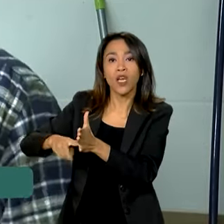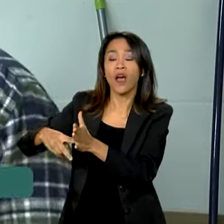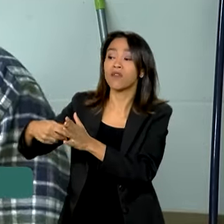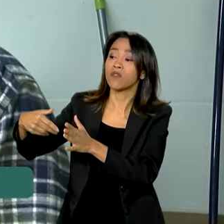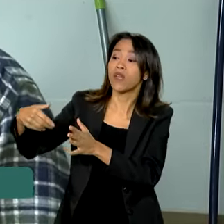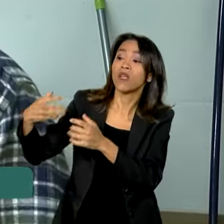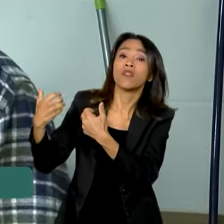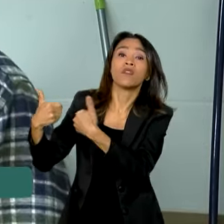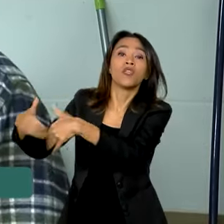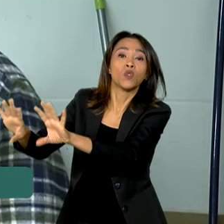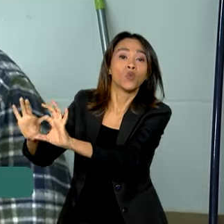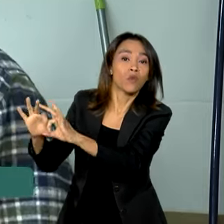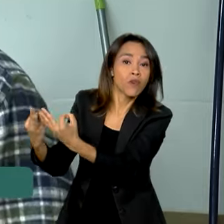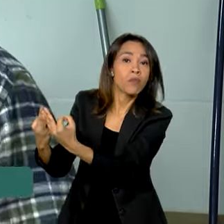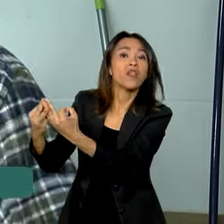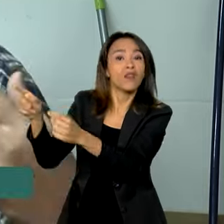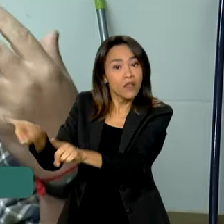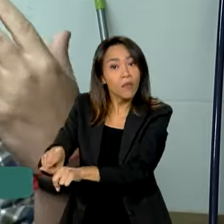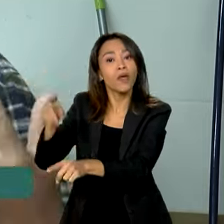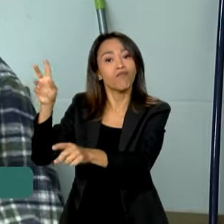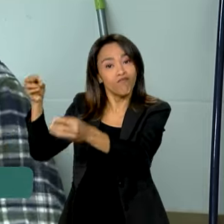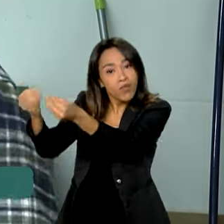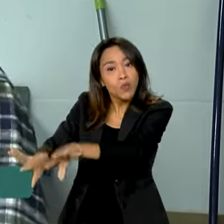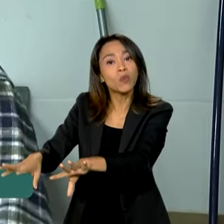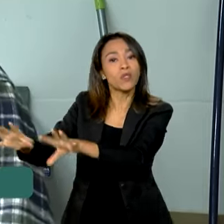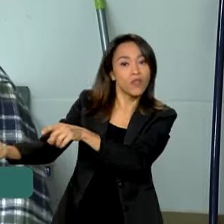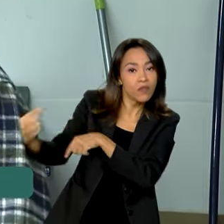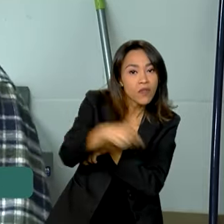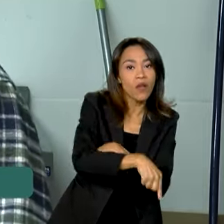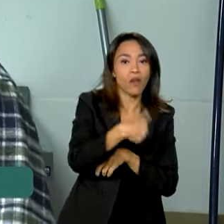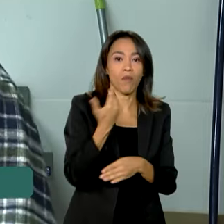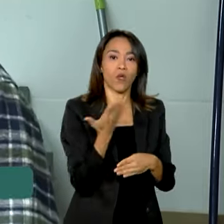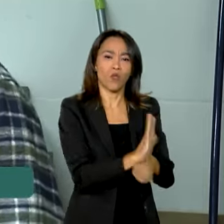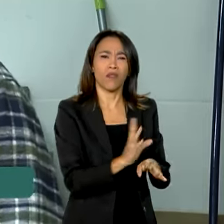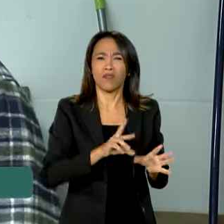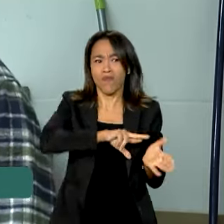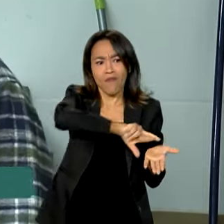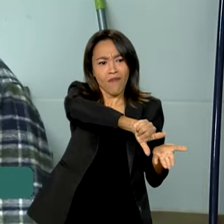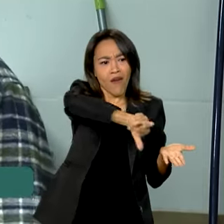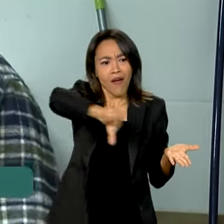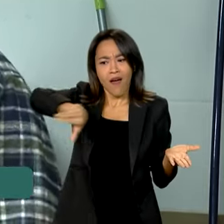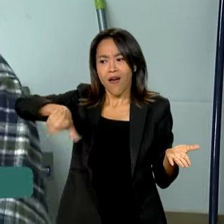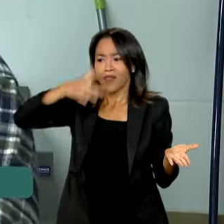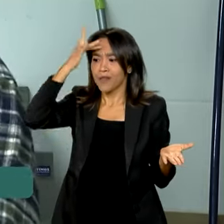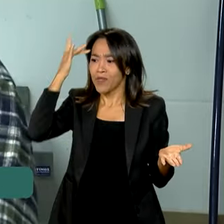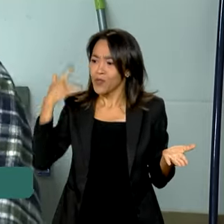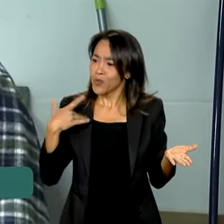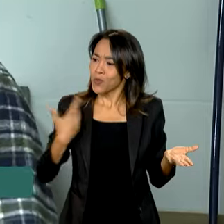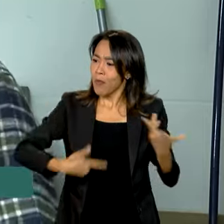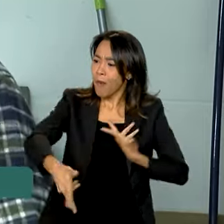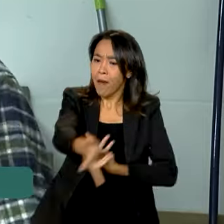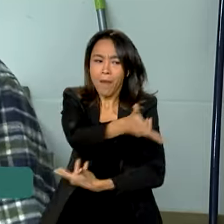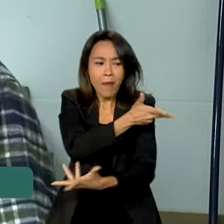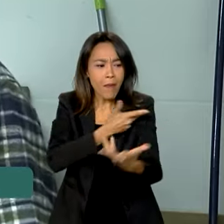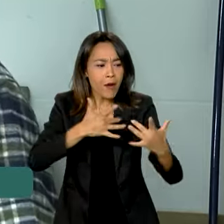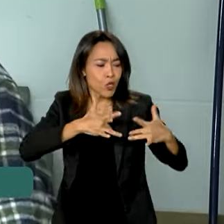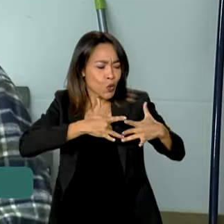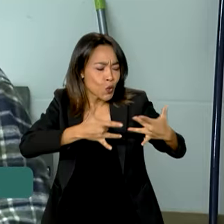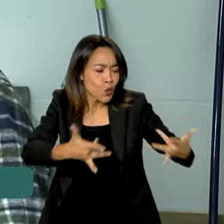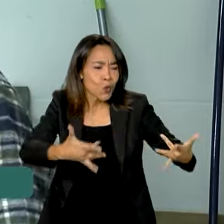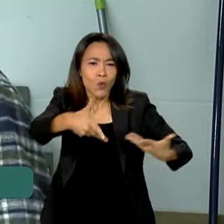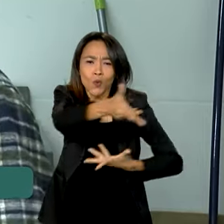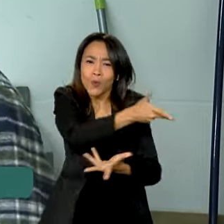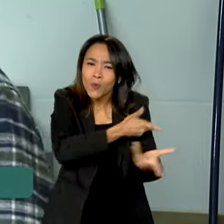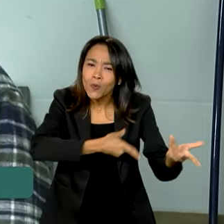por conta que ficou debaixo d'água, né? Então, é uma rede de solidariedade e a gente só tem forças graças a toda